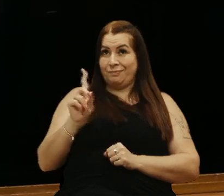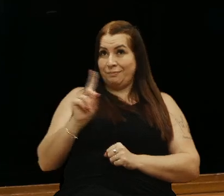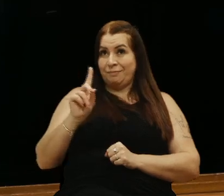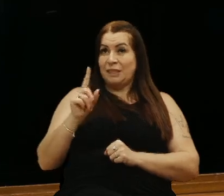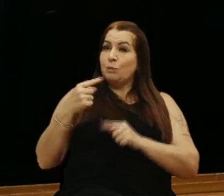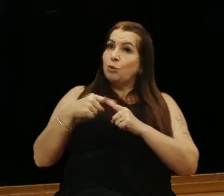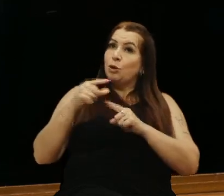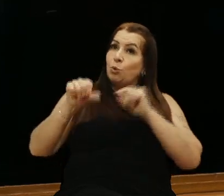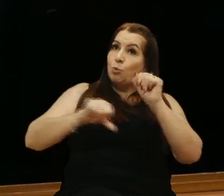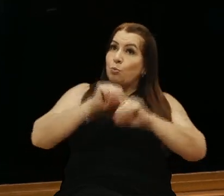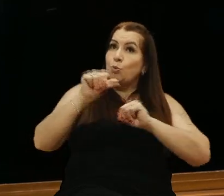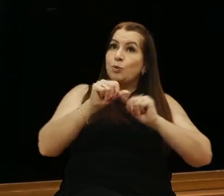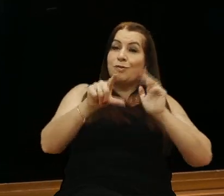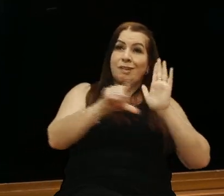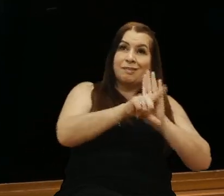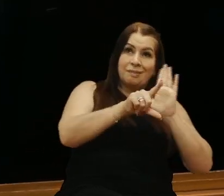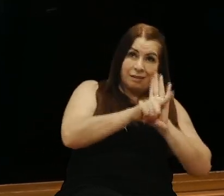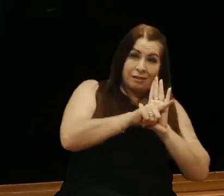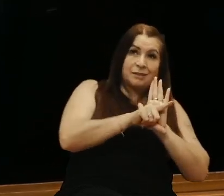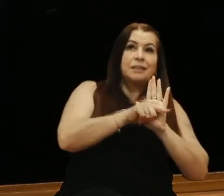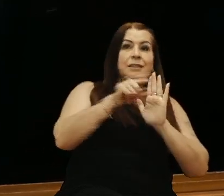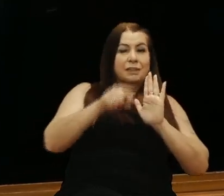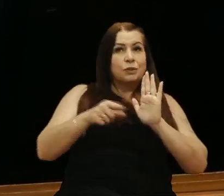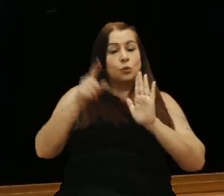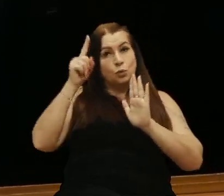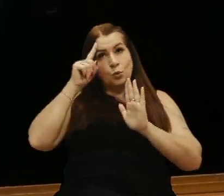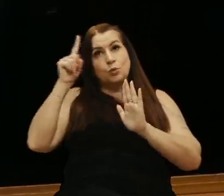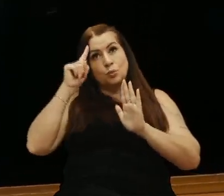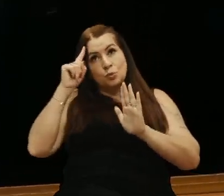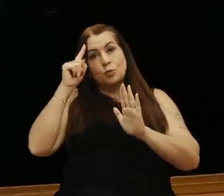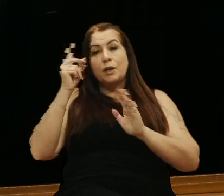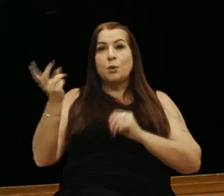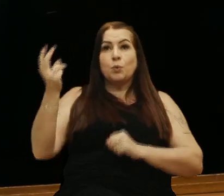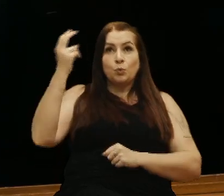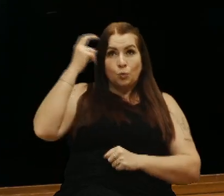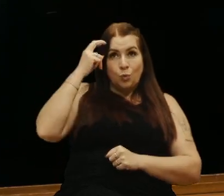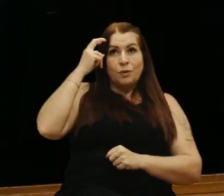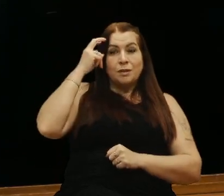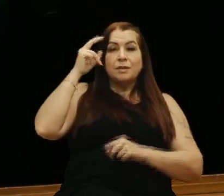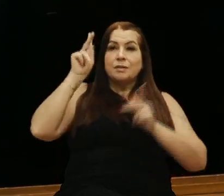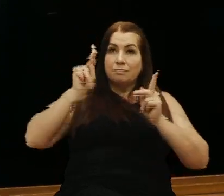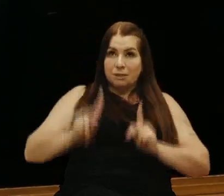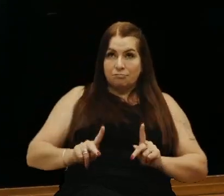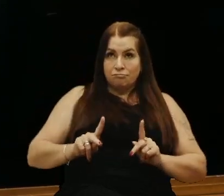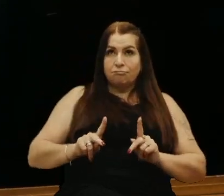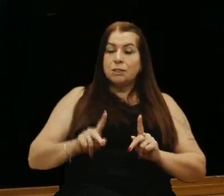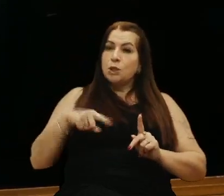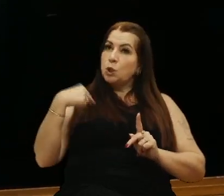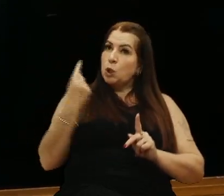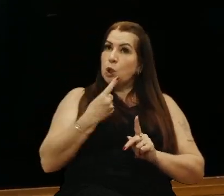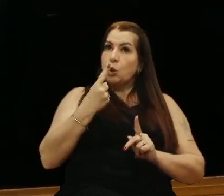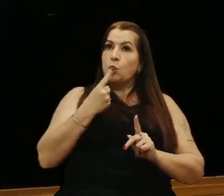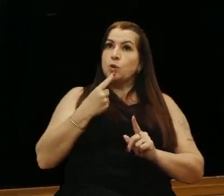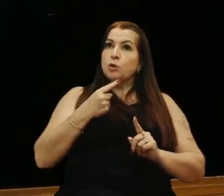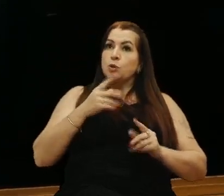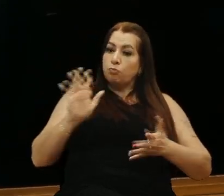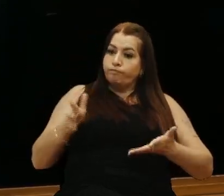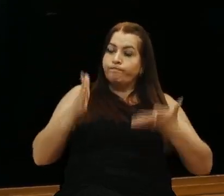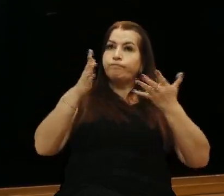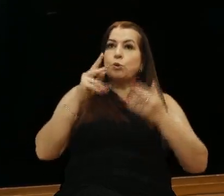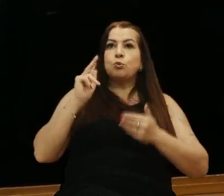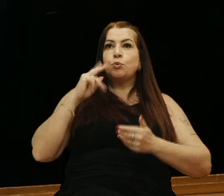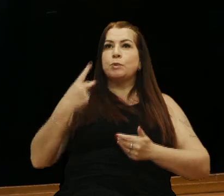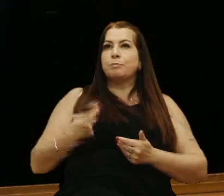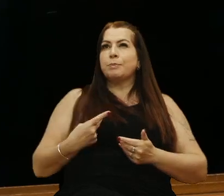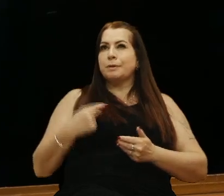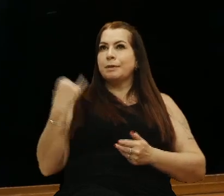o que muda a lei, todos os dias, é a cultura das pessoas. E nós só positivamos o reconhecimento